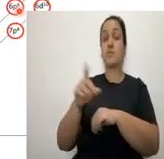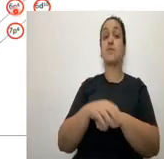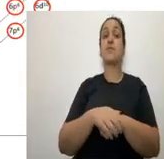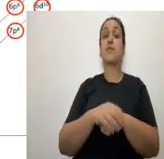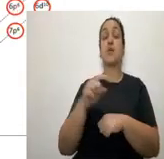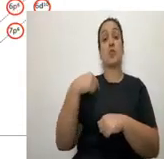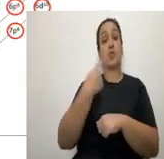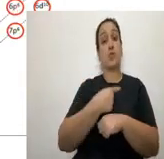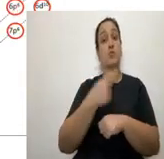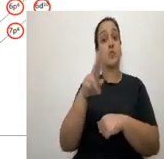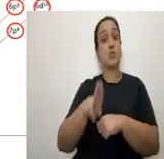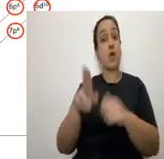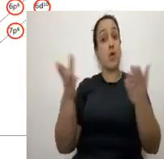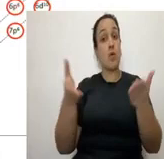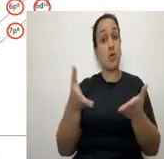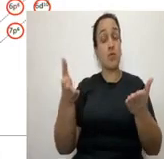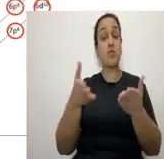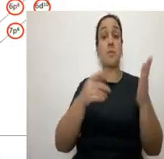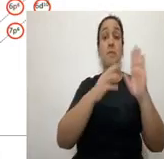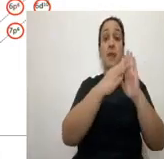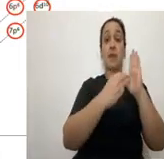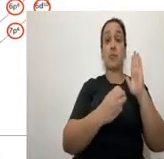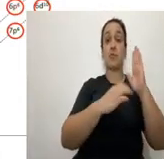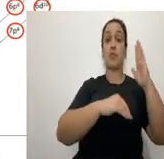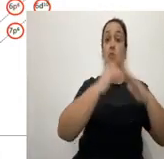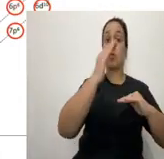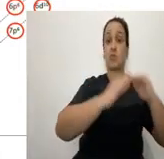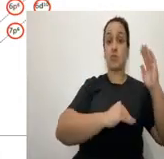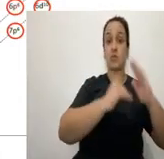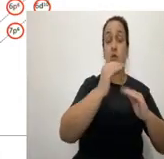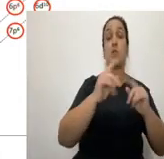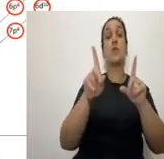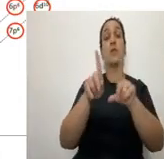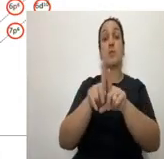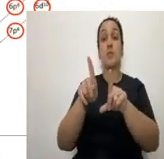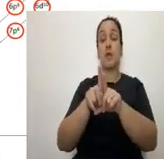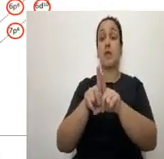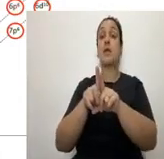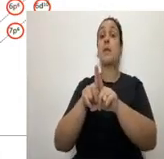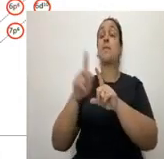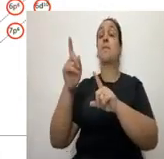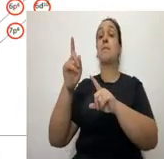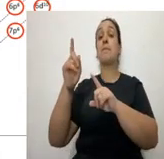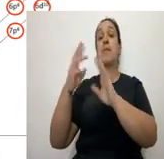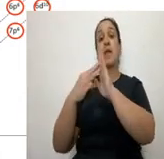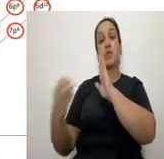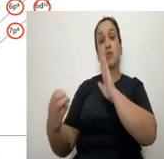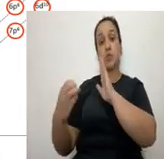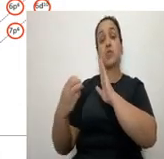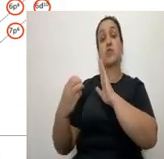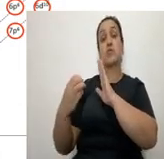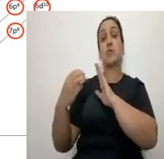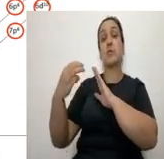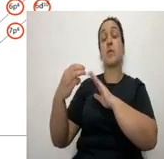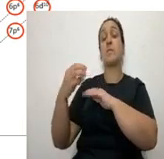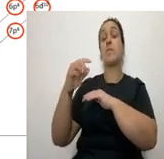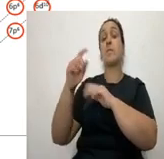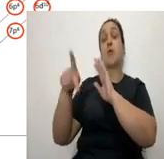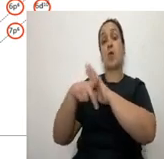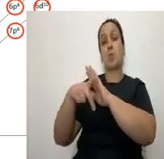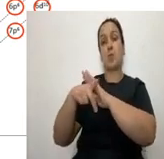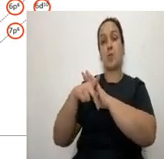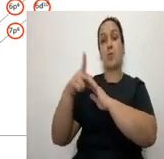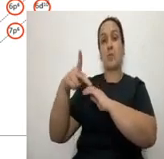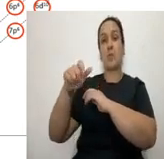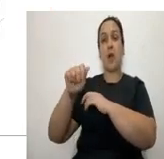eletrônica. Bom, a gente vai utilizar tanto o método da construção quanto o método mnemônico, do diagrama dito como de